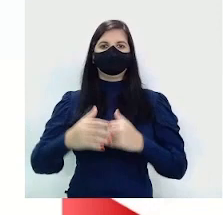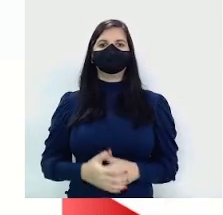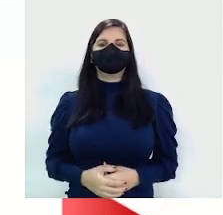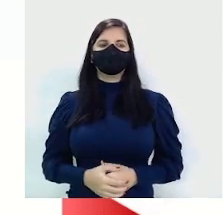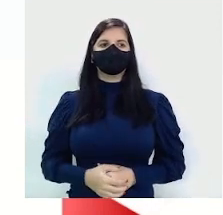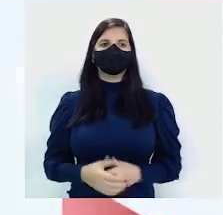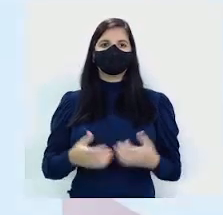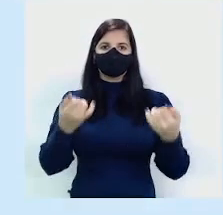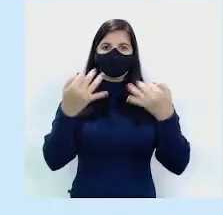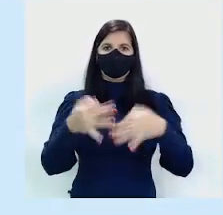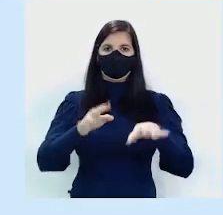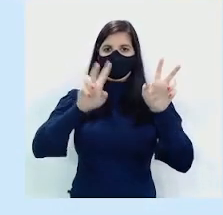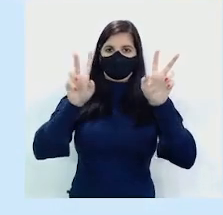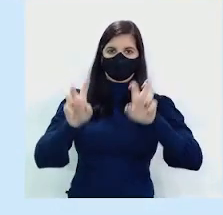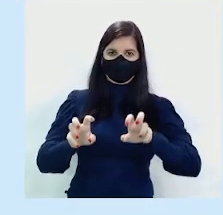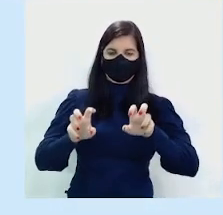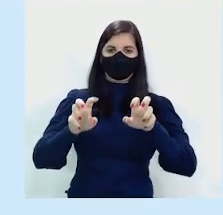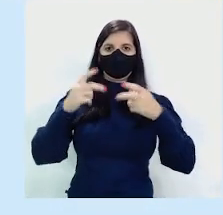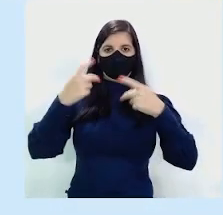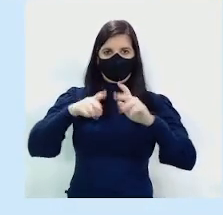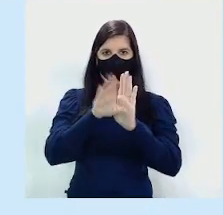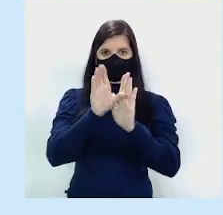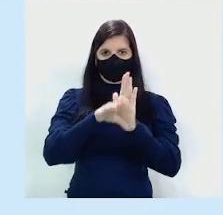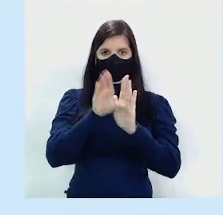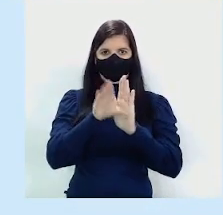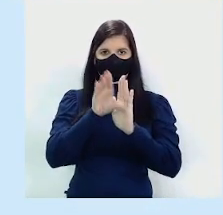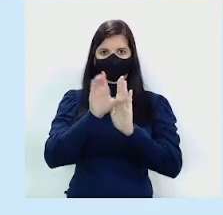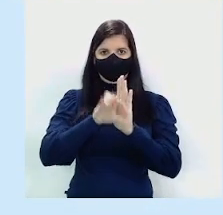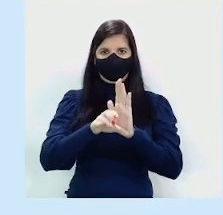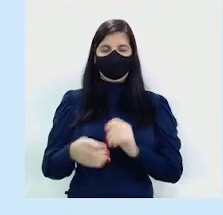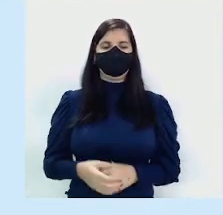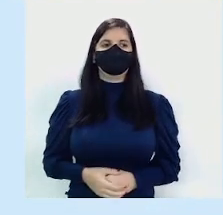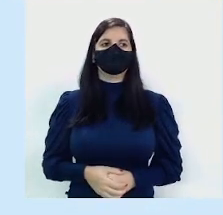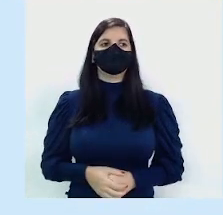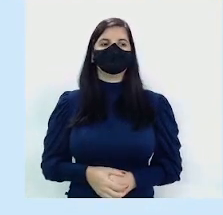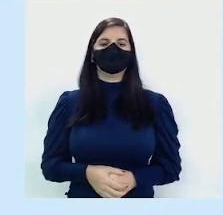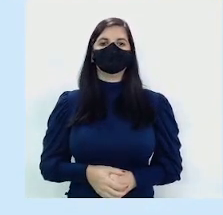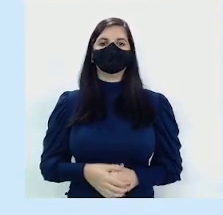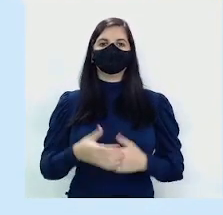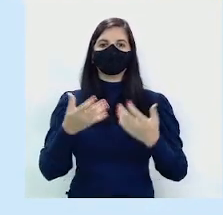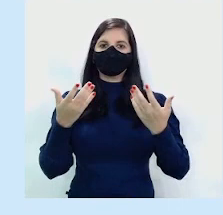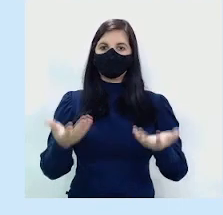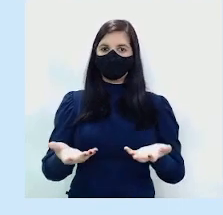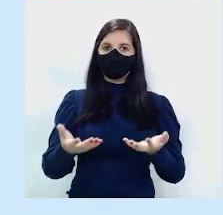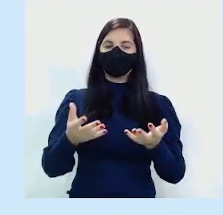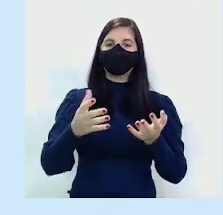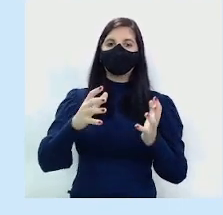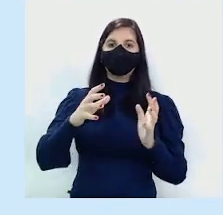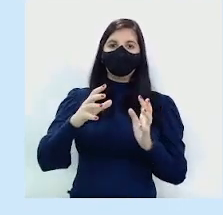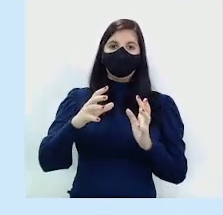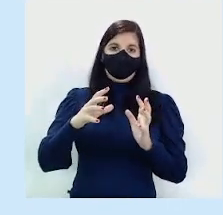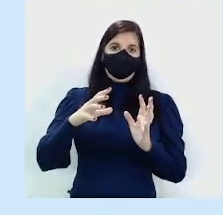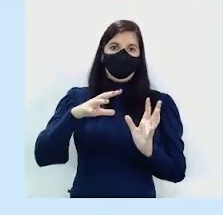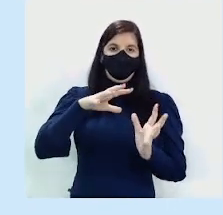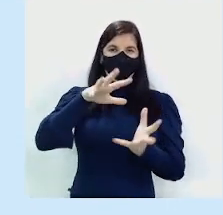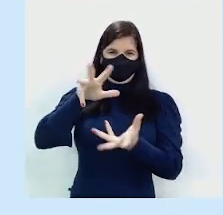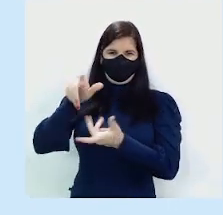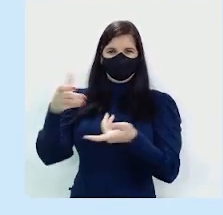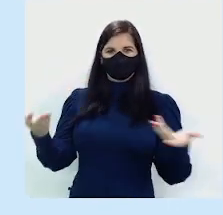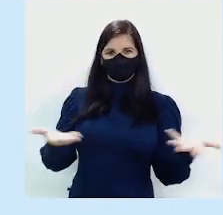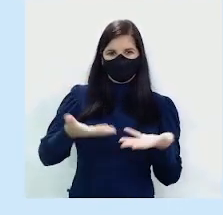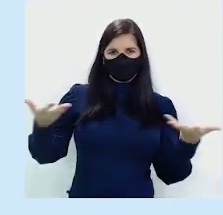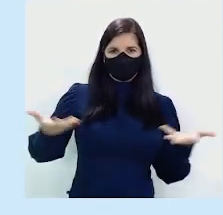vamos falar um pouco sobre esta definição, pessoal. Então, vejam só. Então, no mundo em que a gente